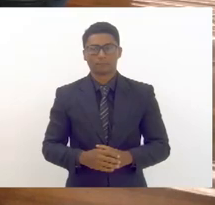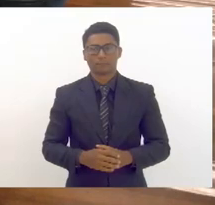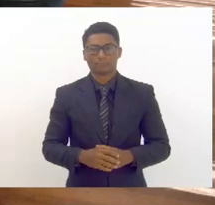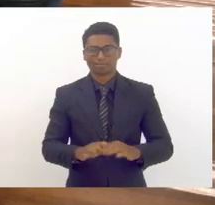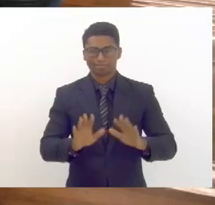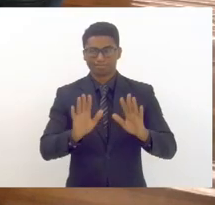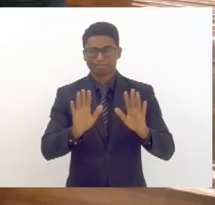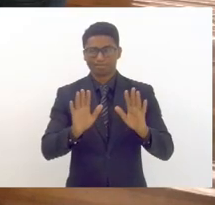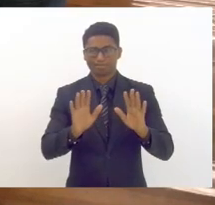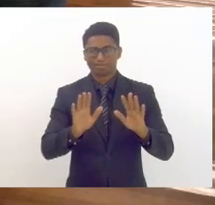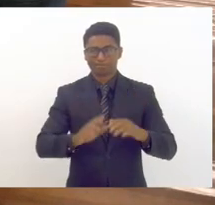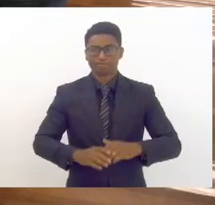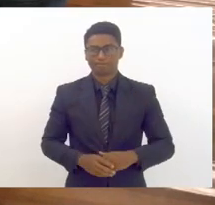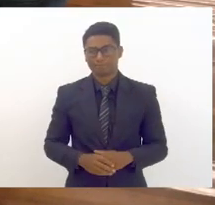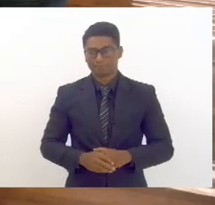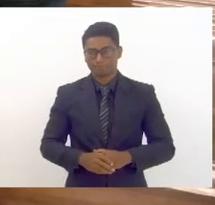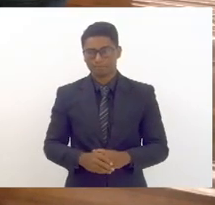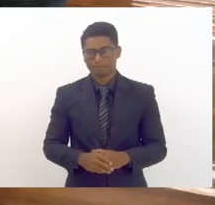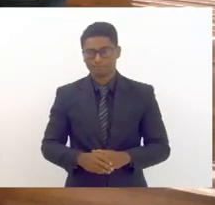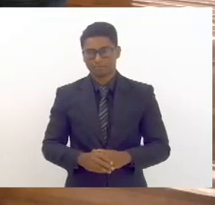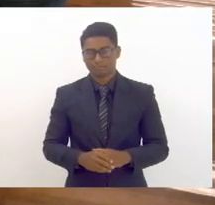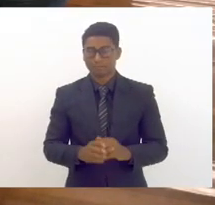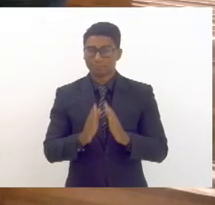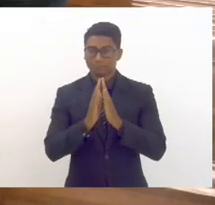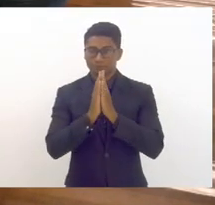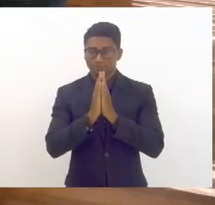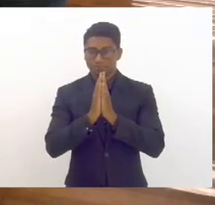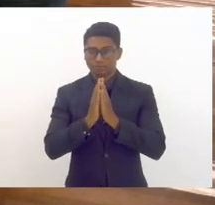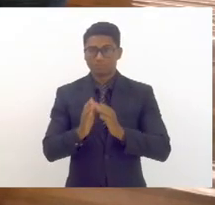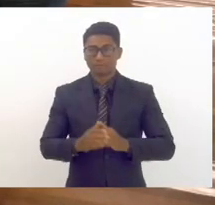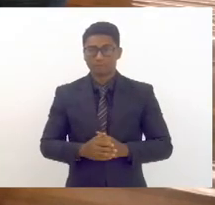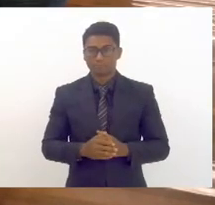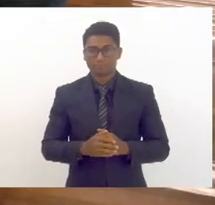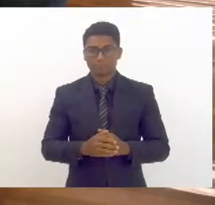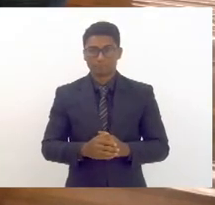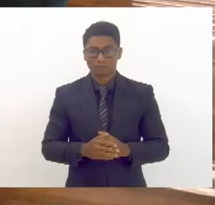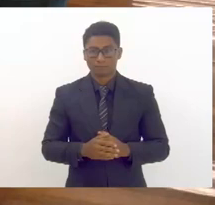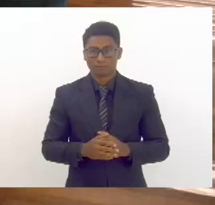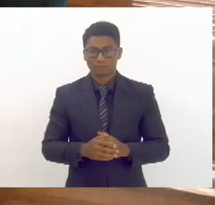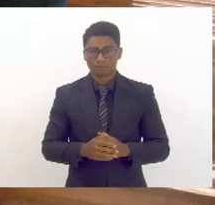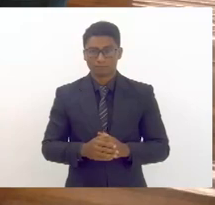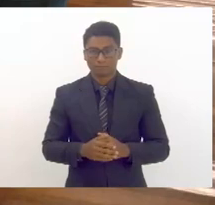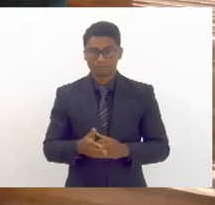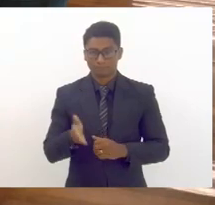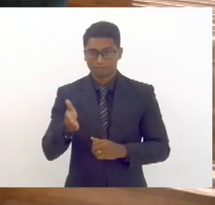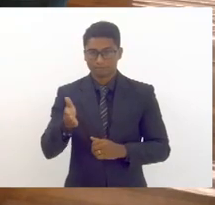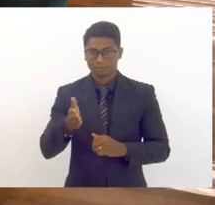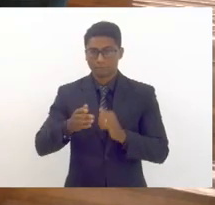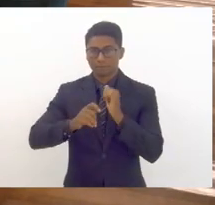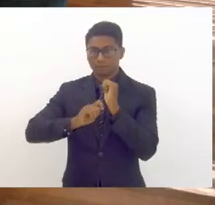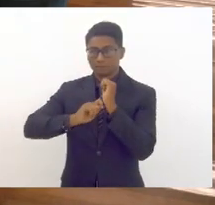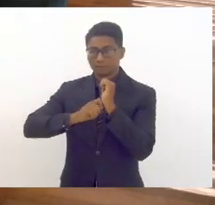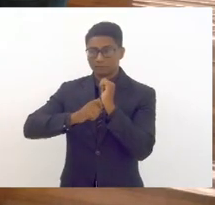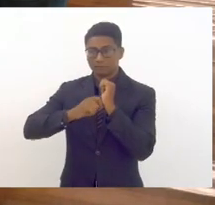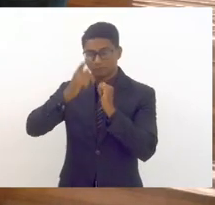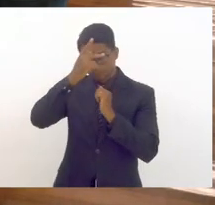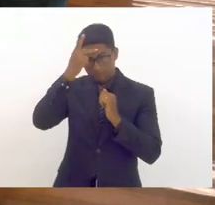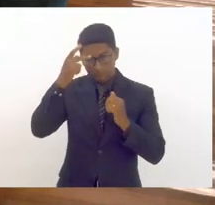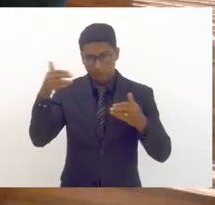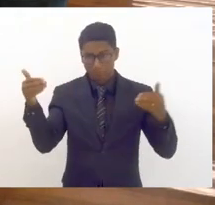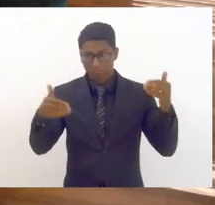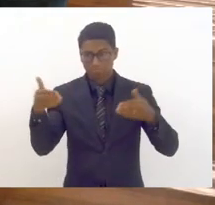Só um minutinho, Leandro. Por gentileza, eu vou aqui ativar o mudo, né, de quem entrou agora aqui.